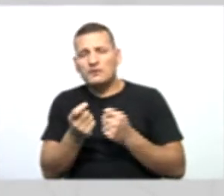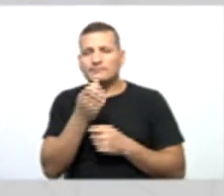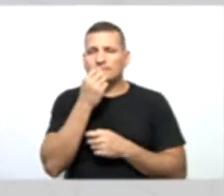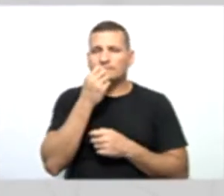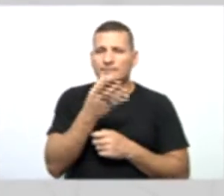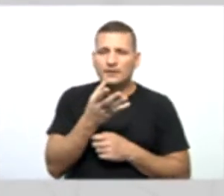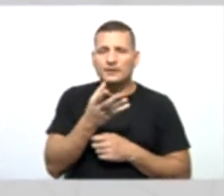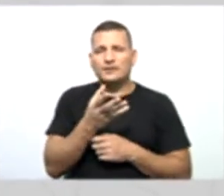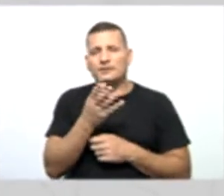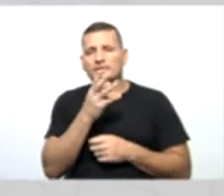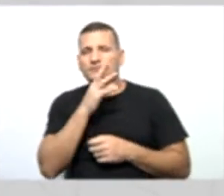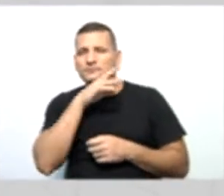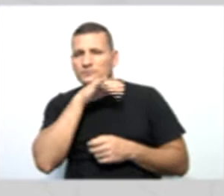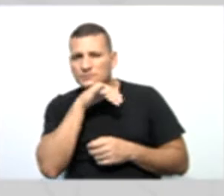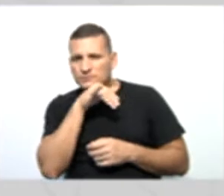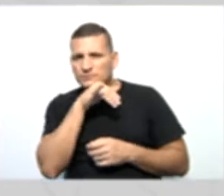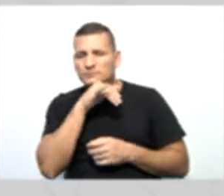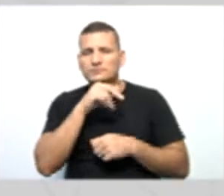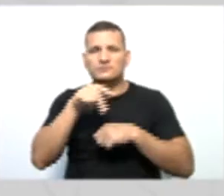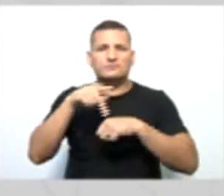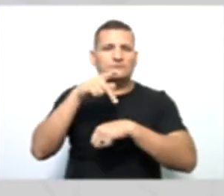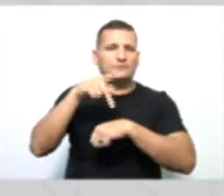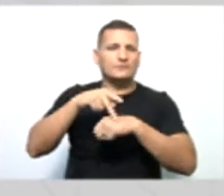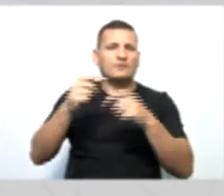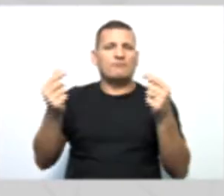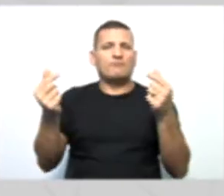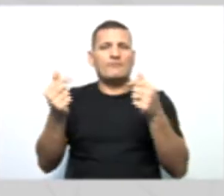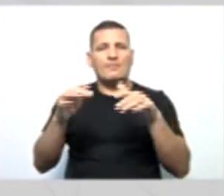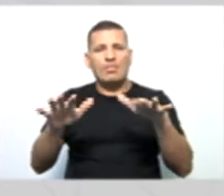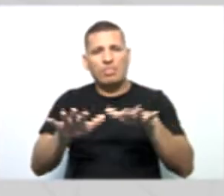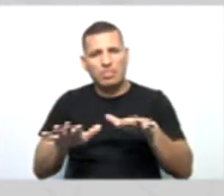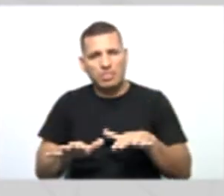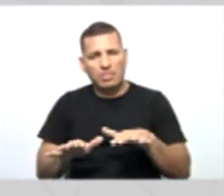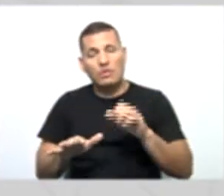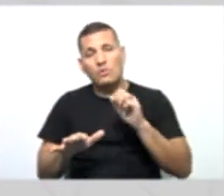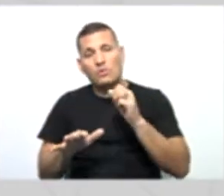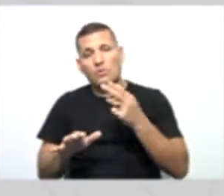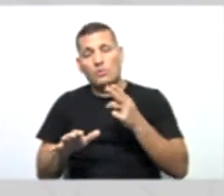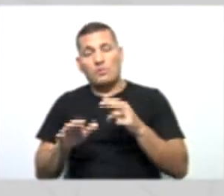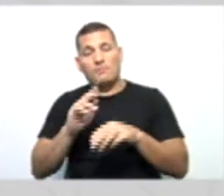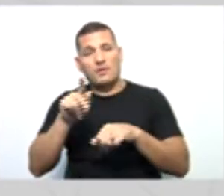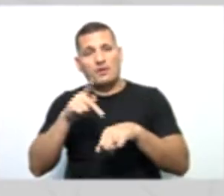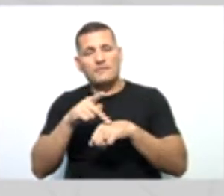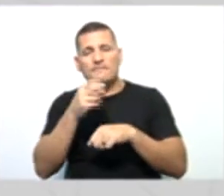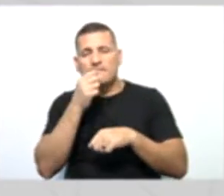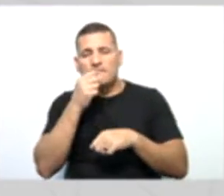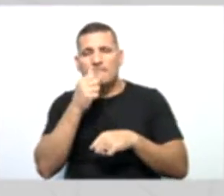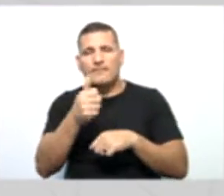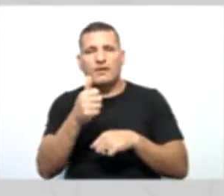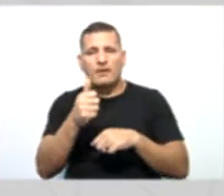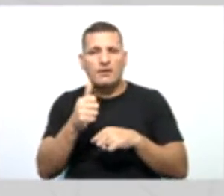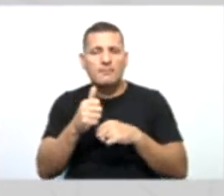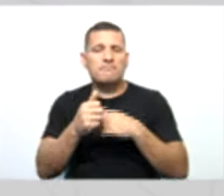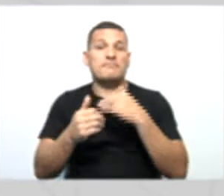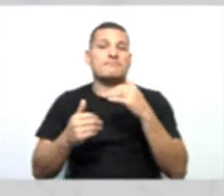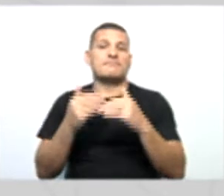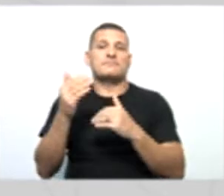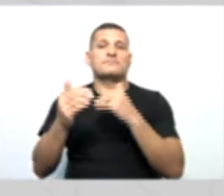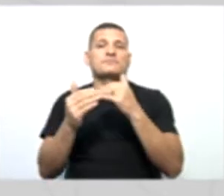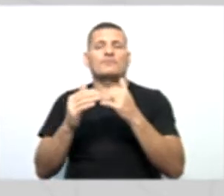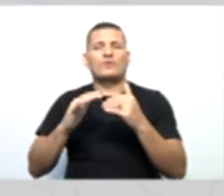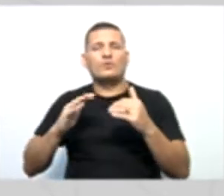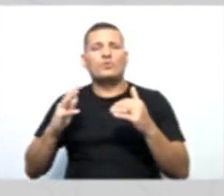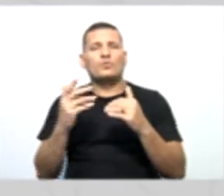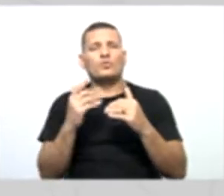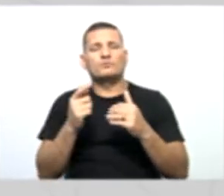vai mal. O país quebrou ou o país vai muito bem. Todas essas questões econômicas, elas